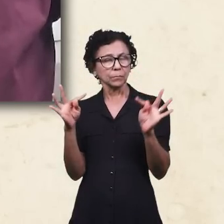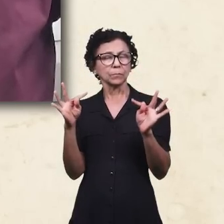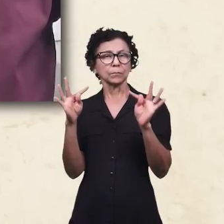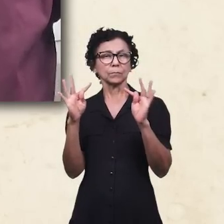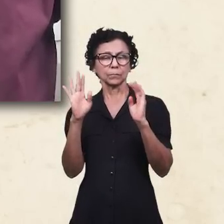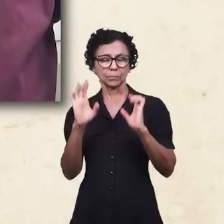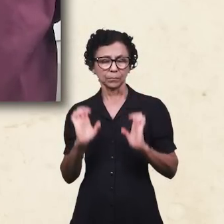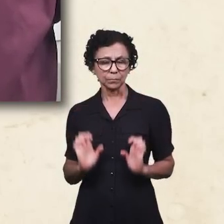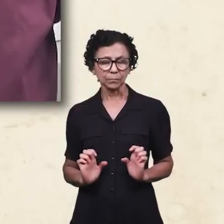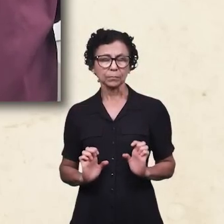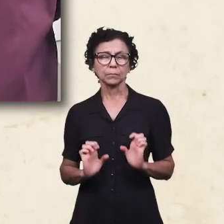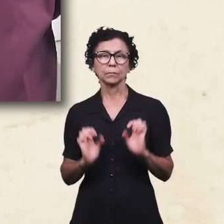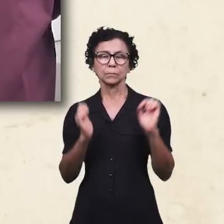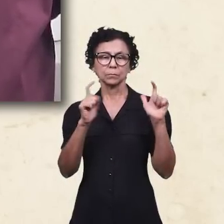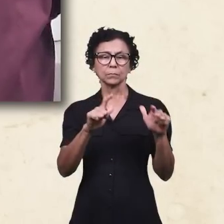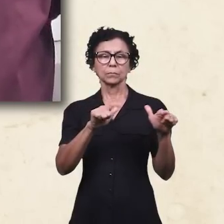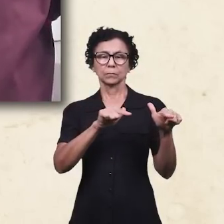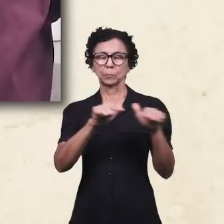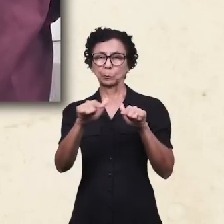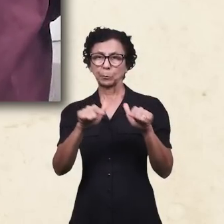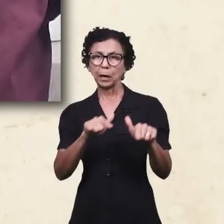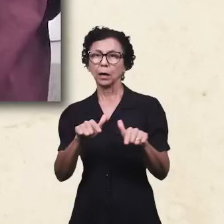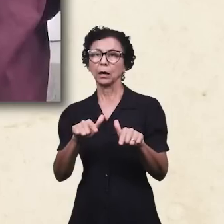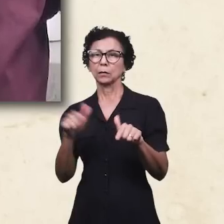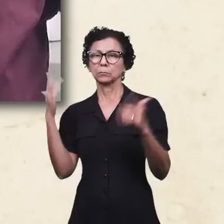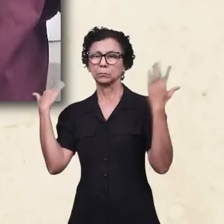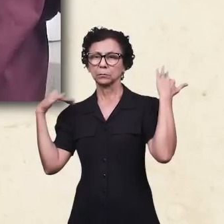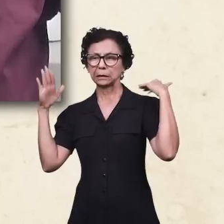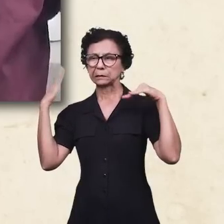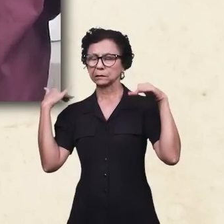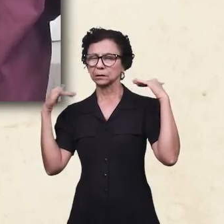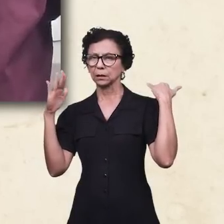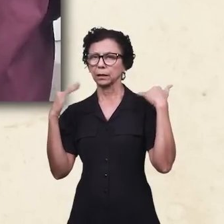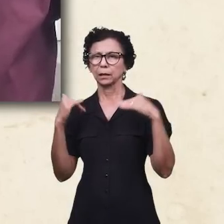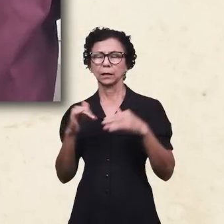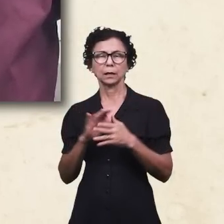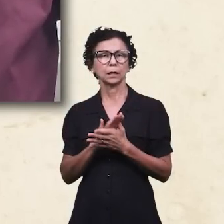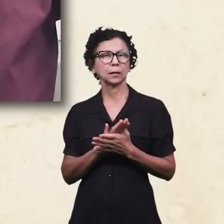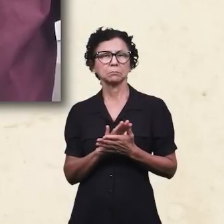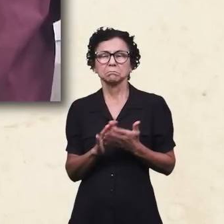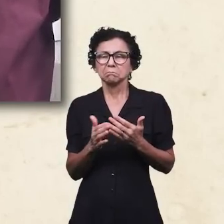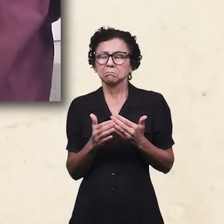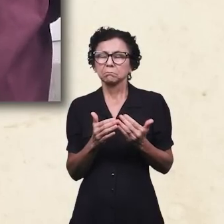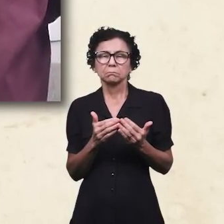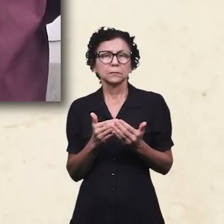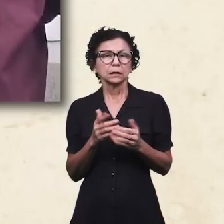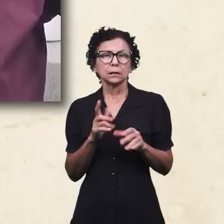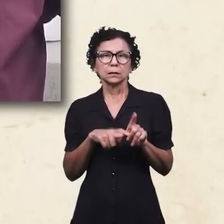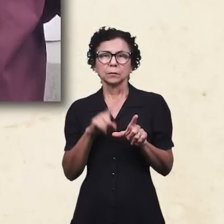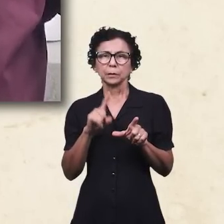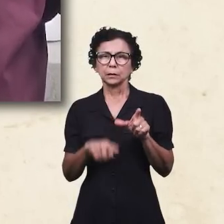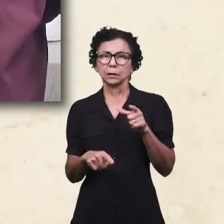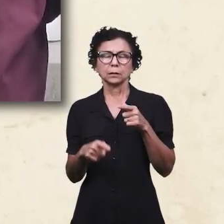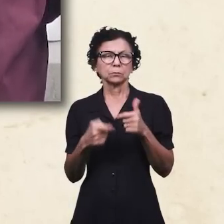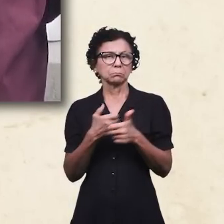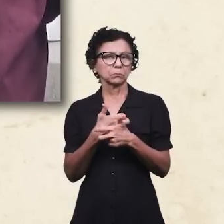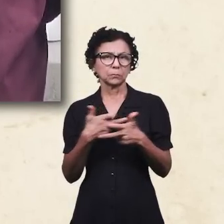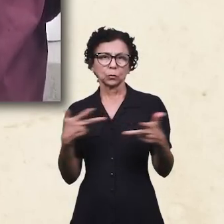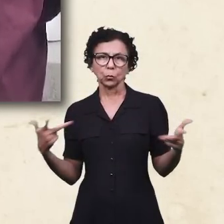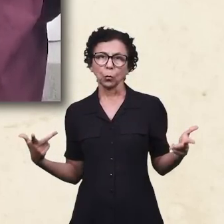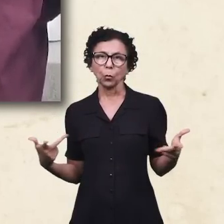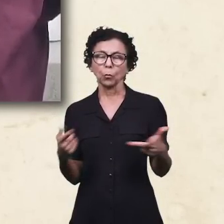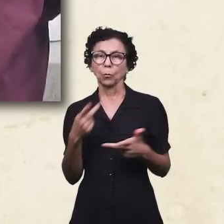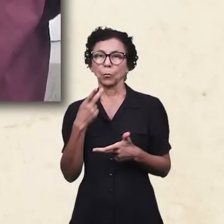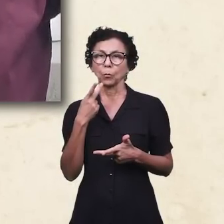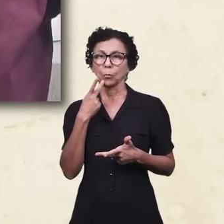nossa atividade de trabalho, no nosso lazer, naquilo que nós estamos fazendo no decorrer do dia, as nossas atitudes,